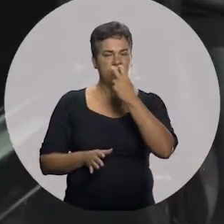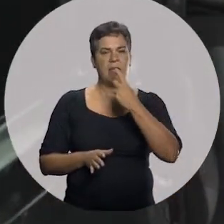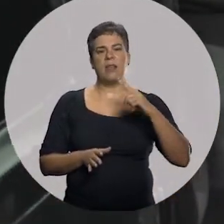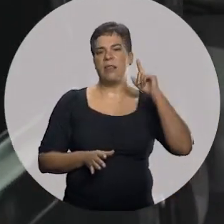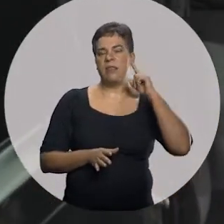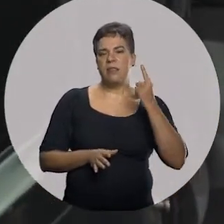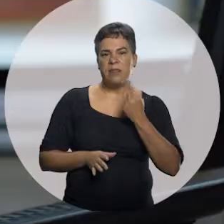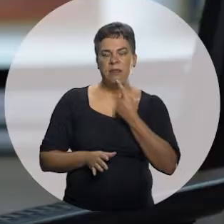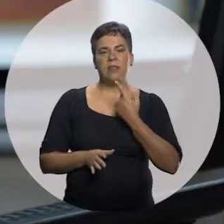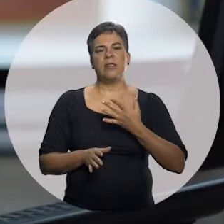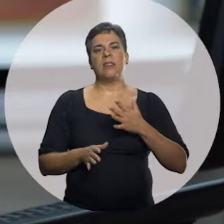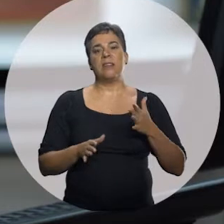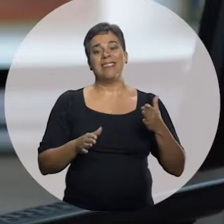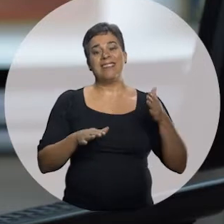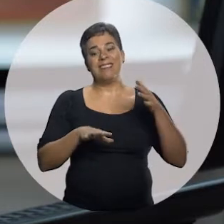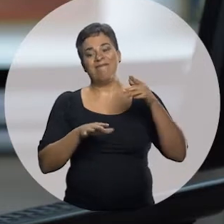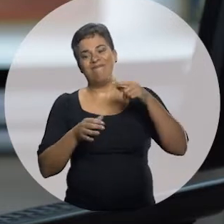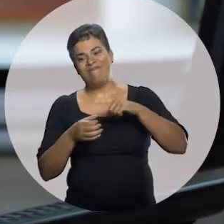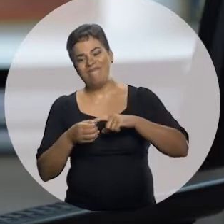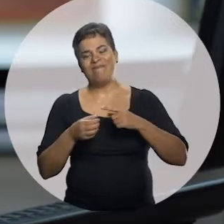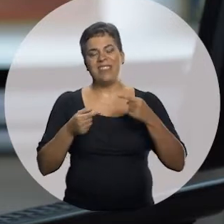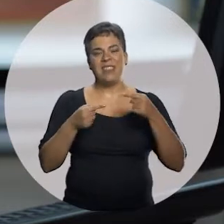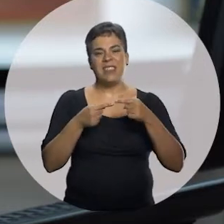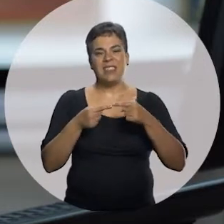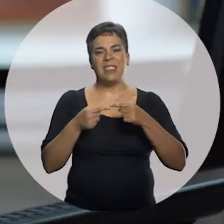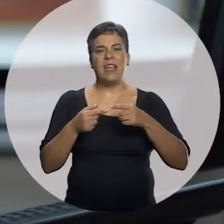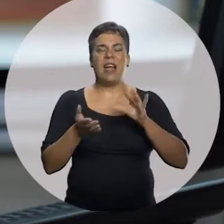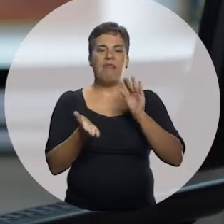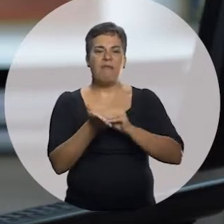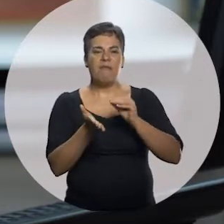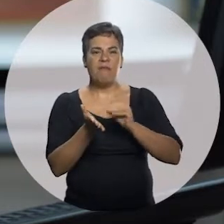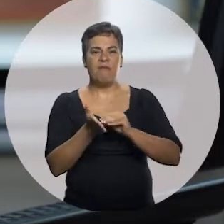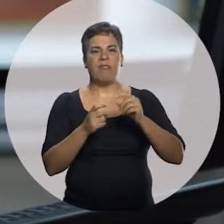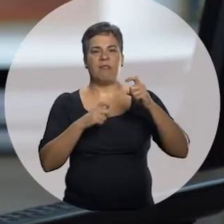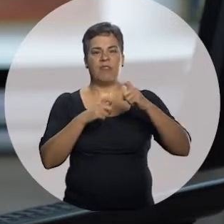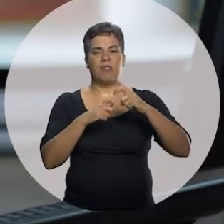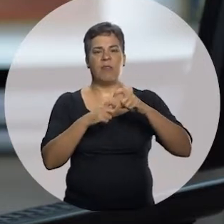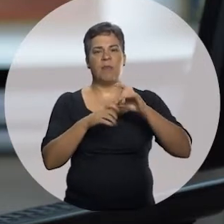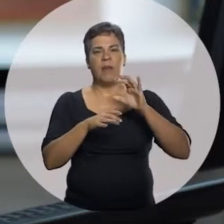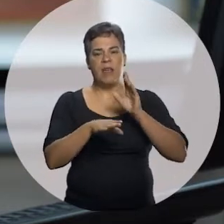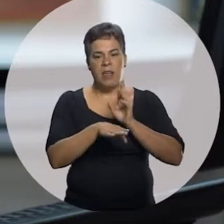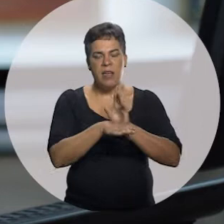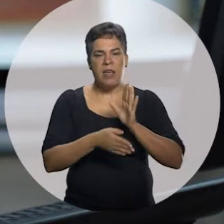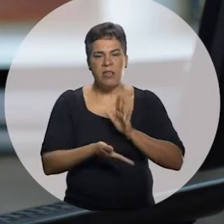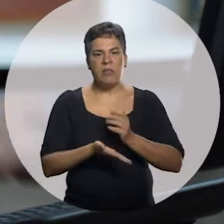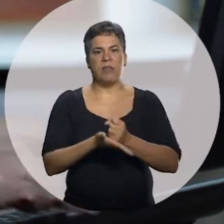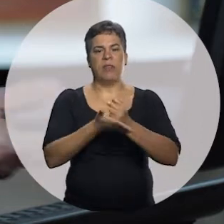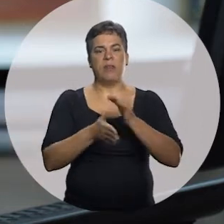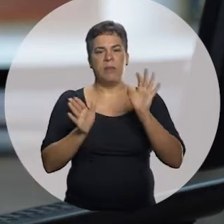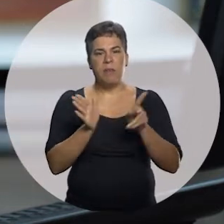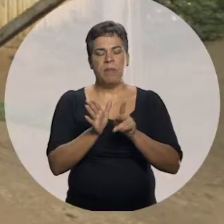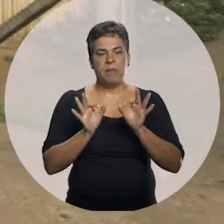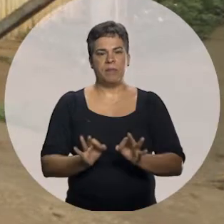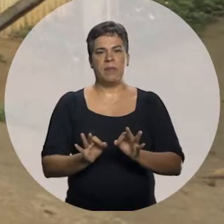deficiências auditivas, que estão muito relacionadas à falta de um acesso à assistência médica adequada logo após o nascimento,